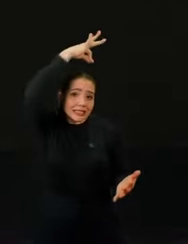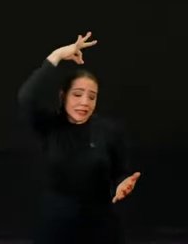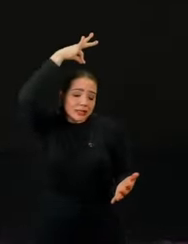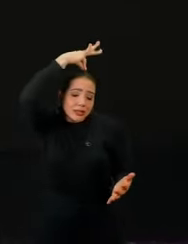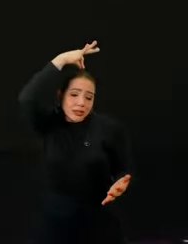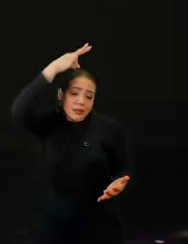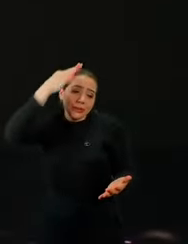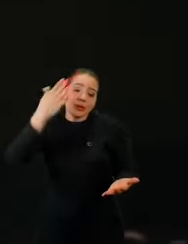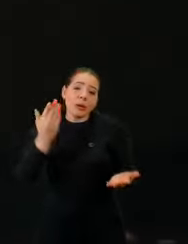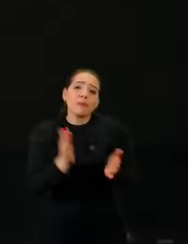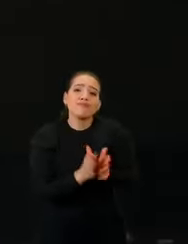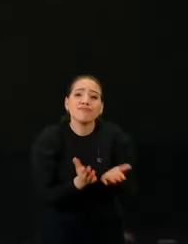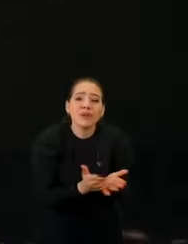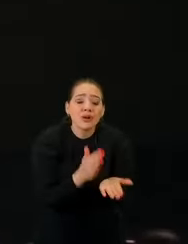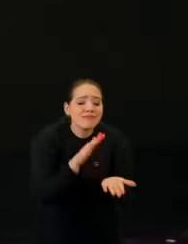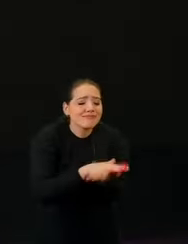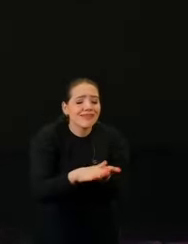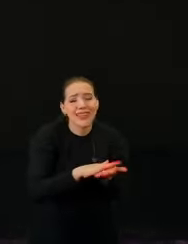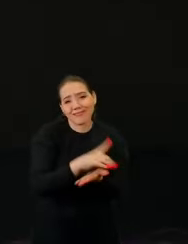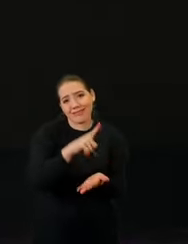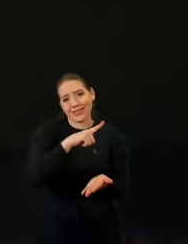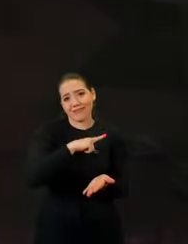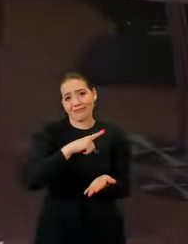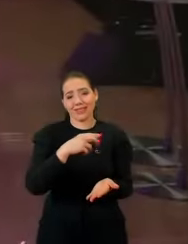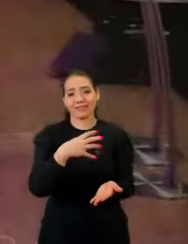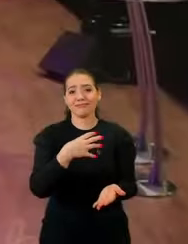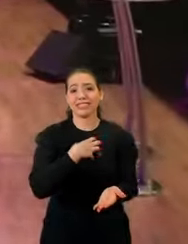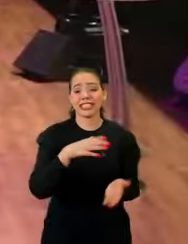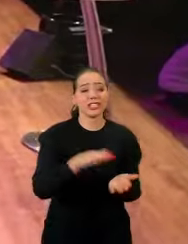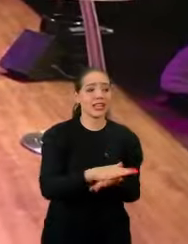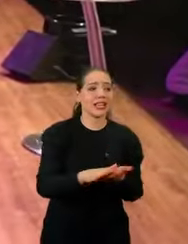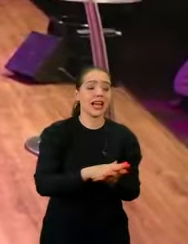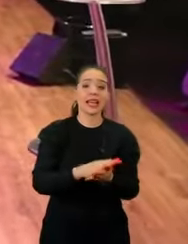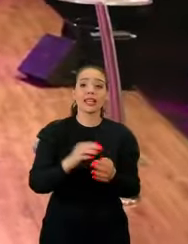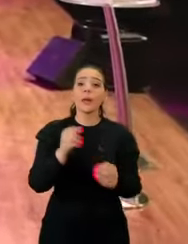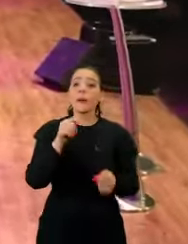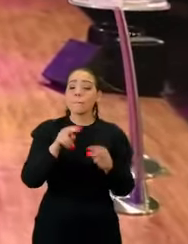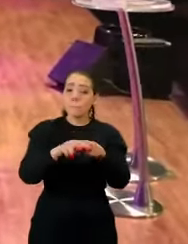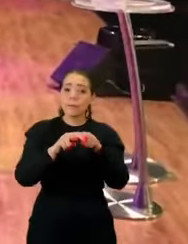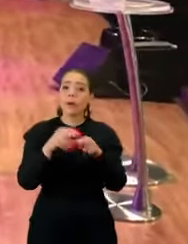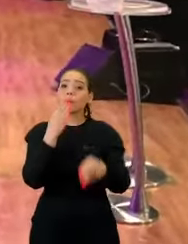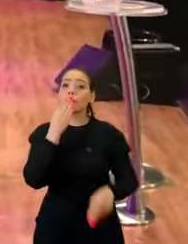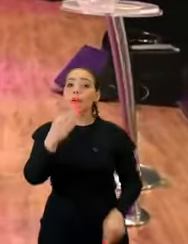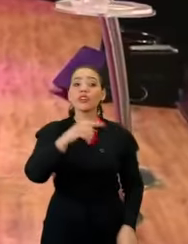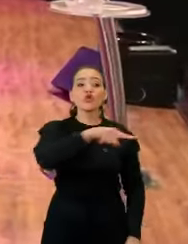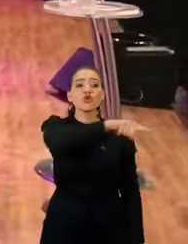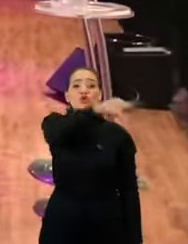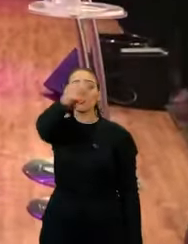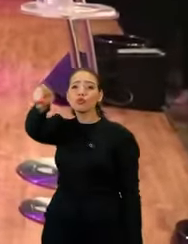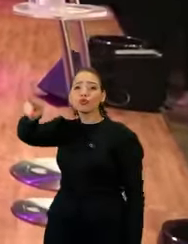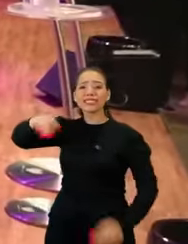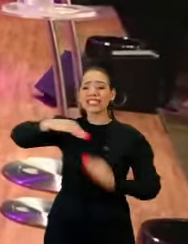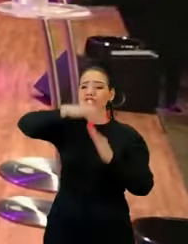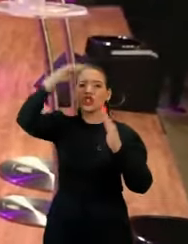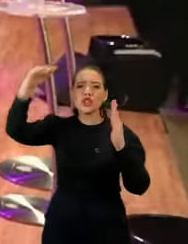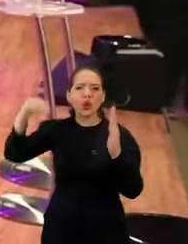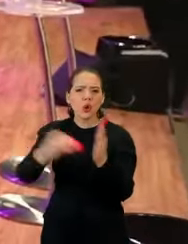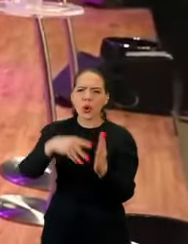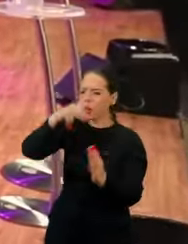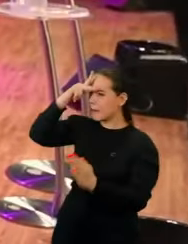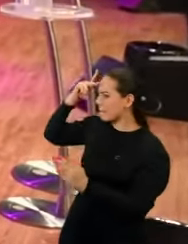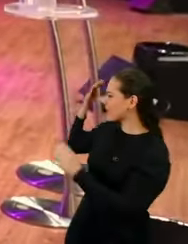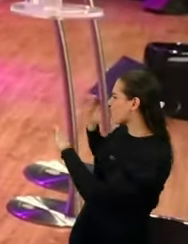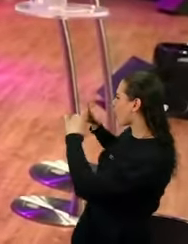ajoelhar, os ministros de louvor, todos eles, pode até parar de tocar. Isso. Isso, Paulinho, pode sair